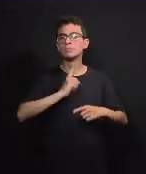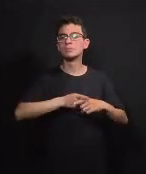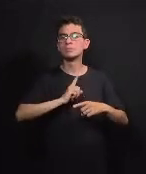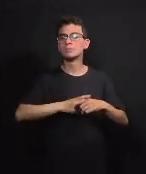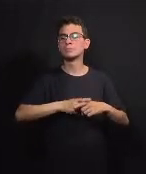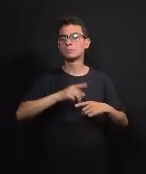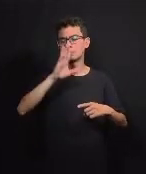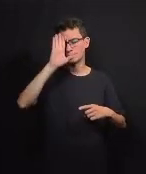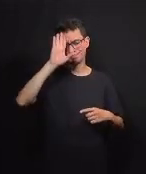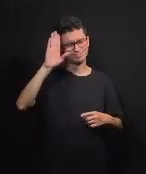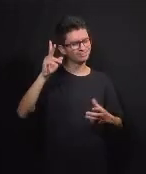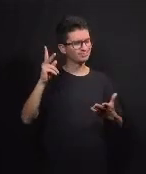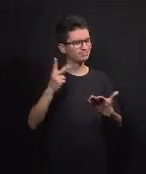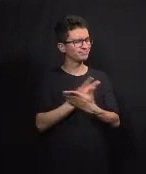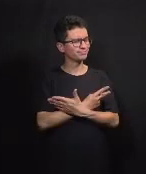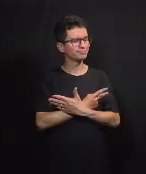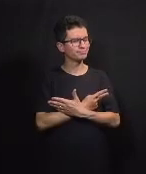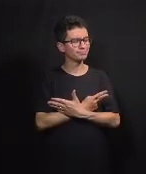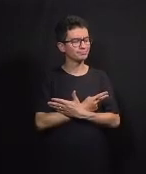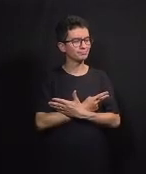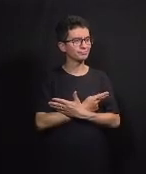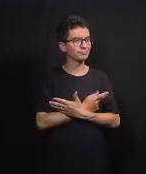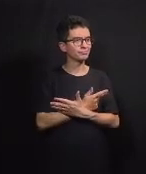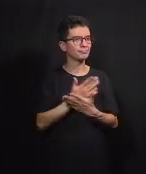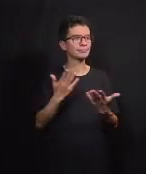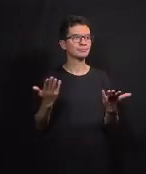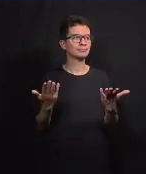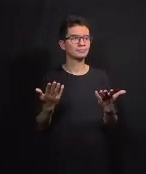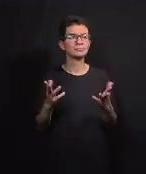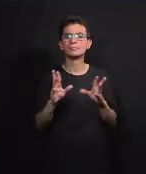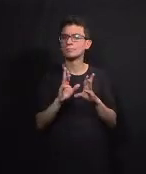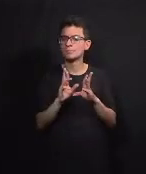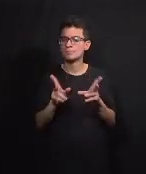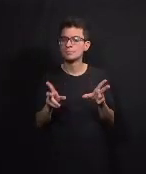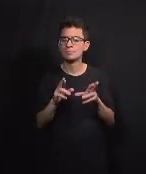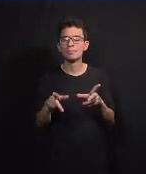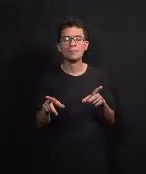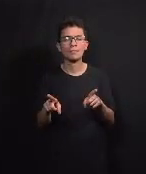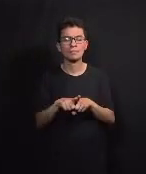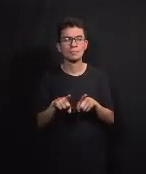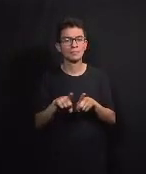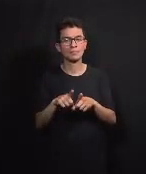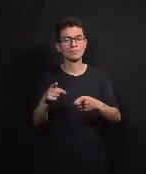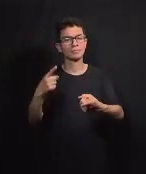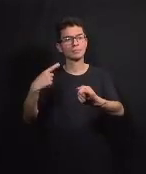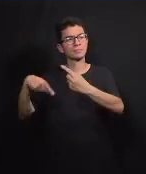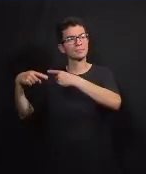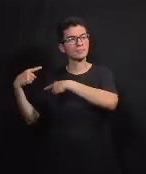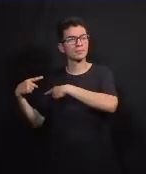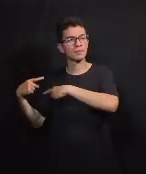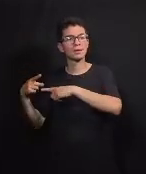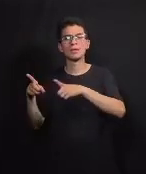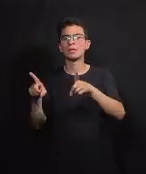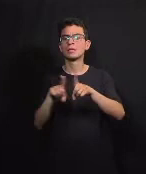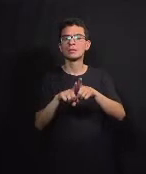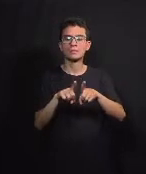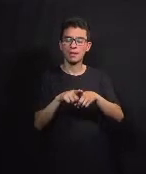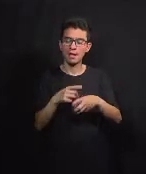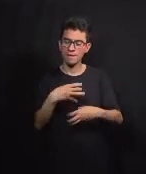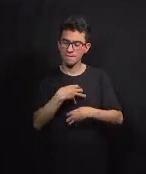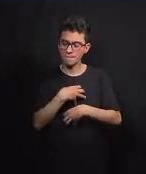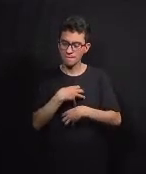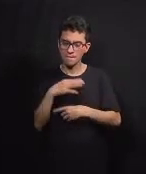ganhou. E a diferença entre a essência e o aspecto formal,